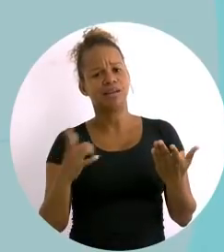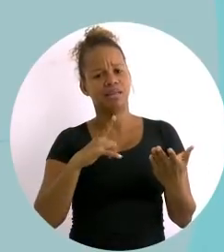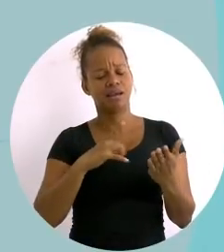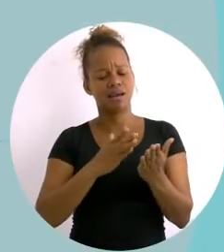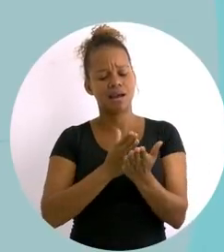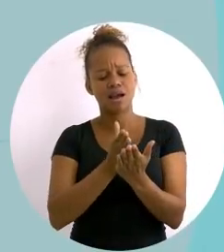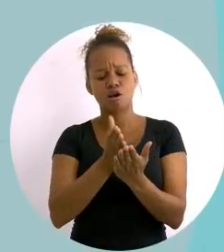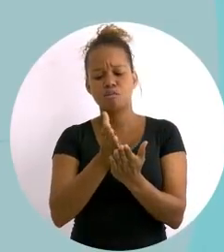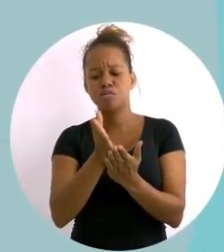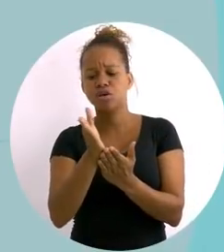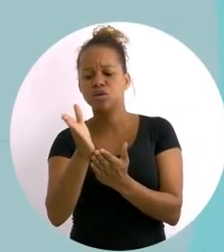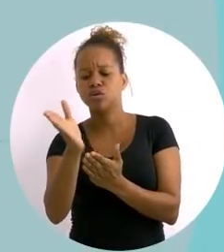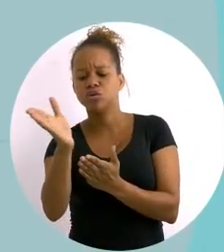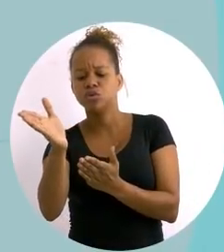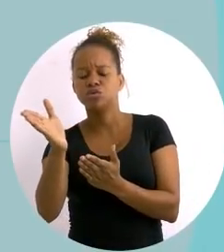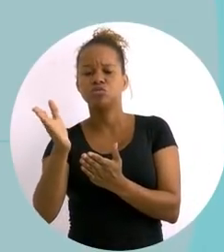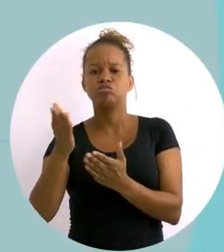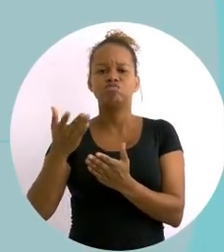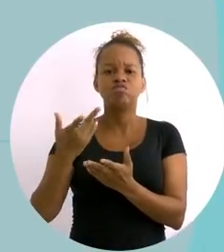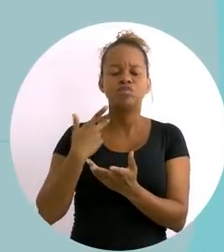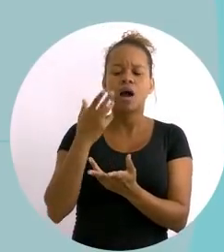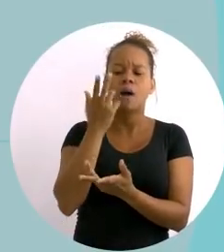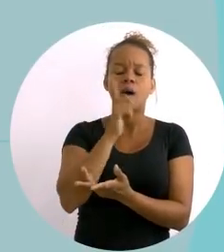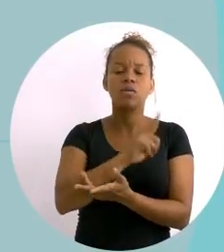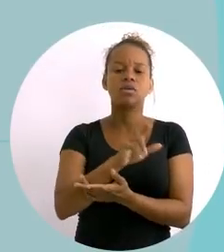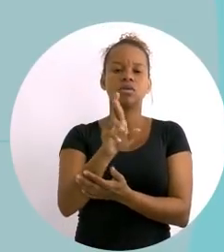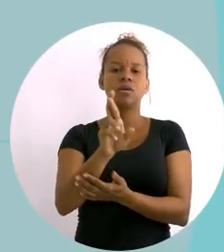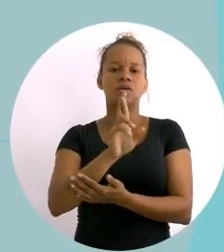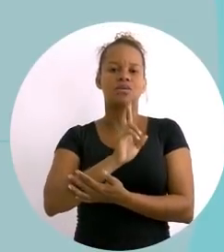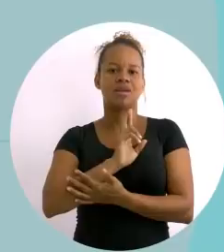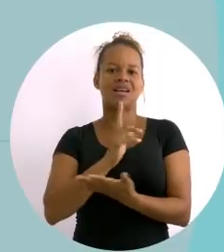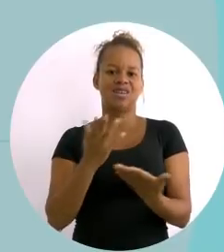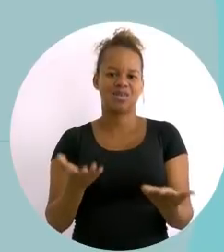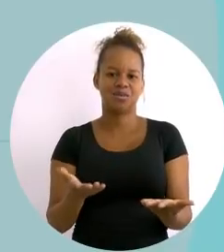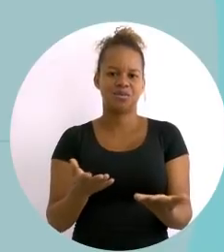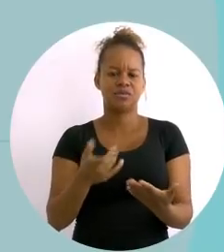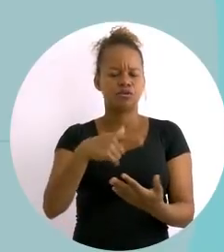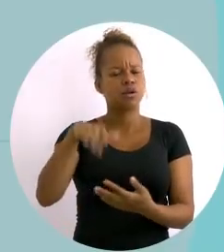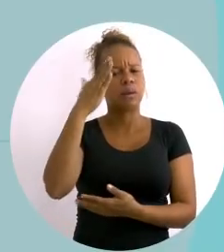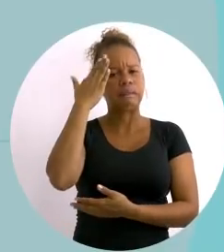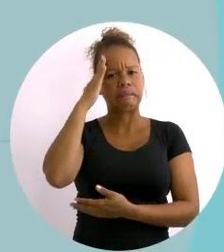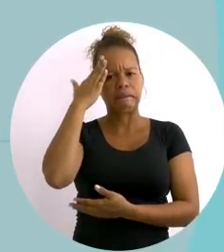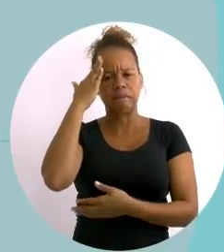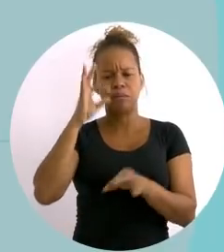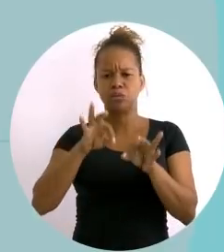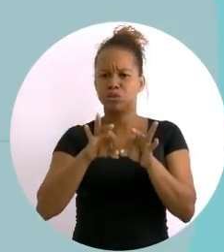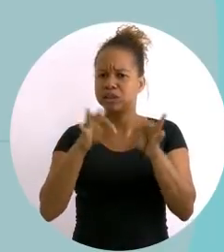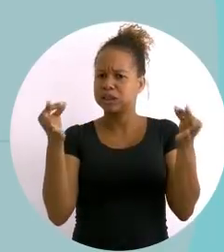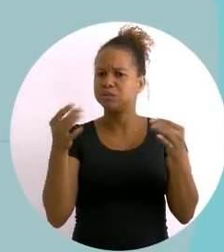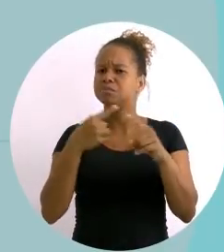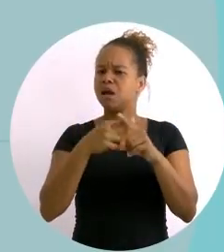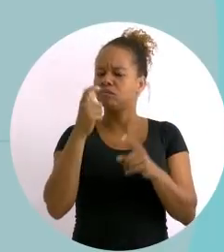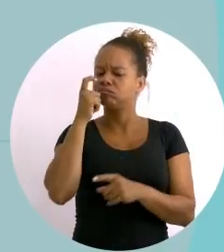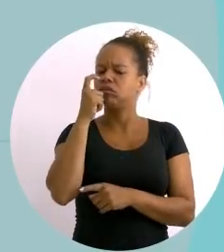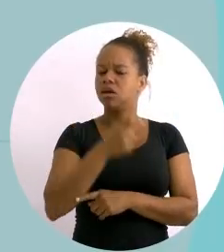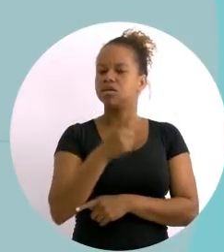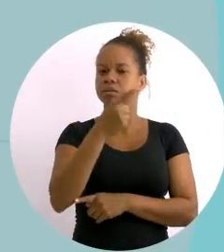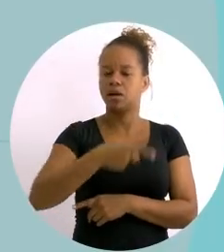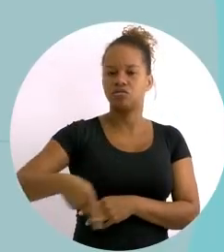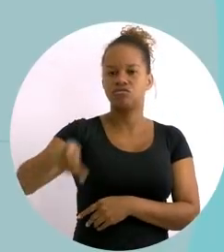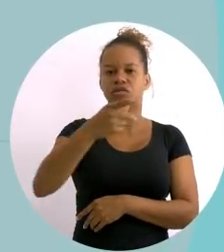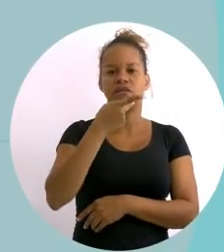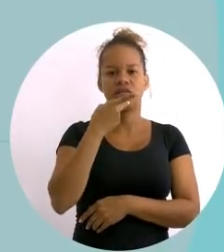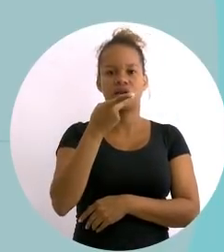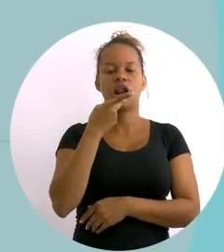caminhos, passos para alcançar esse resultado desejado, né? Esse é um entendimento simples, mas bem interessante para a gente falar